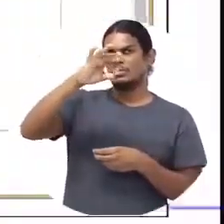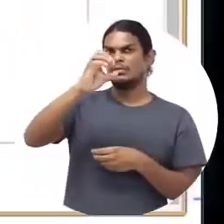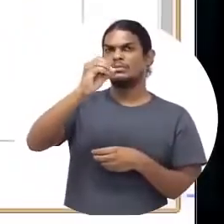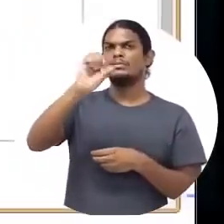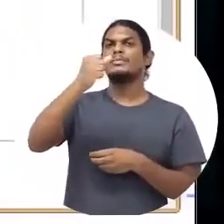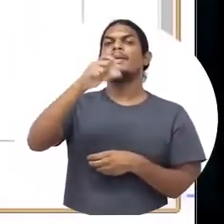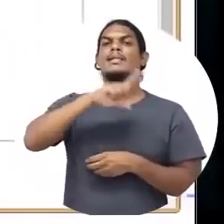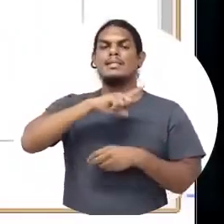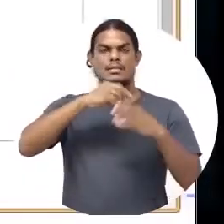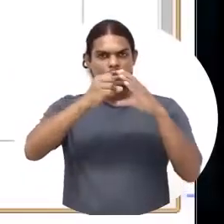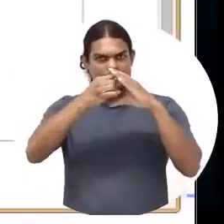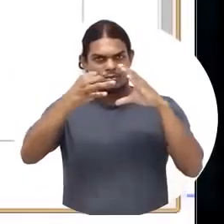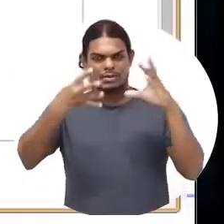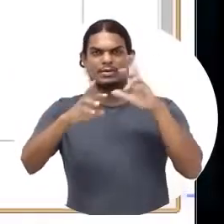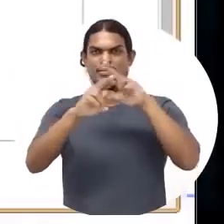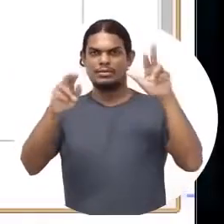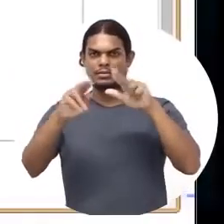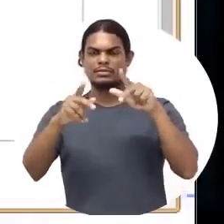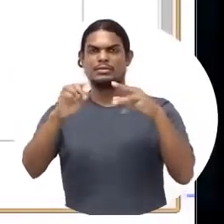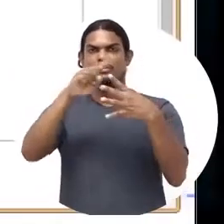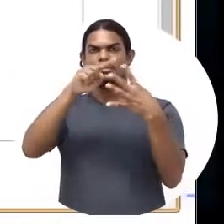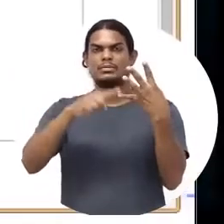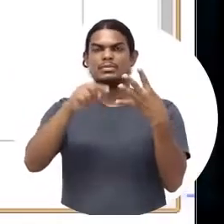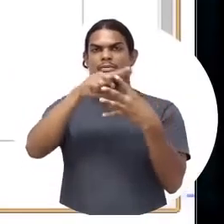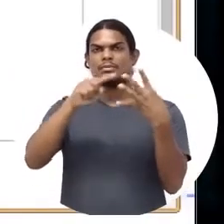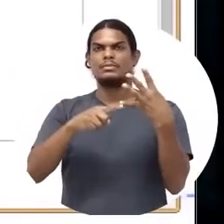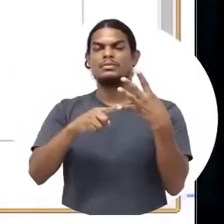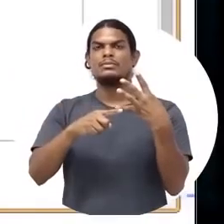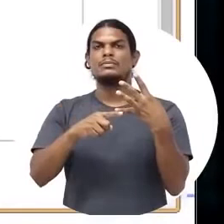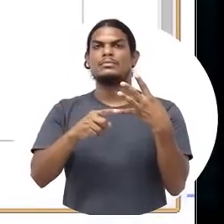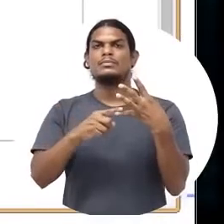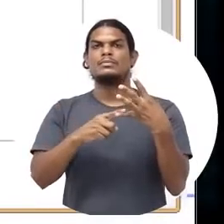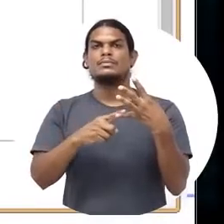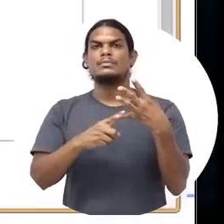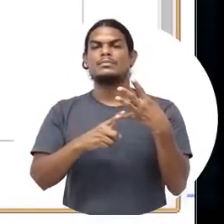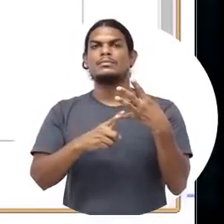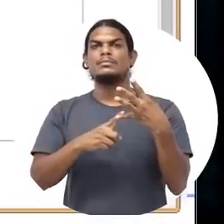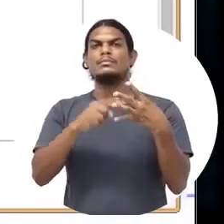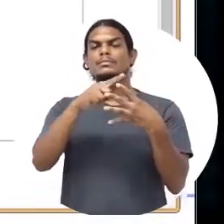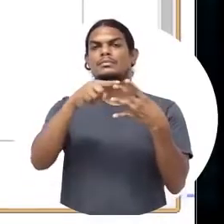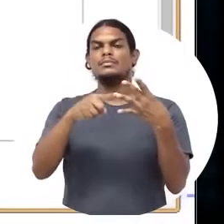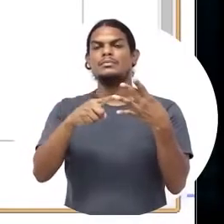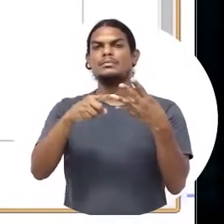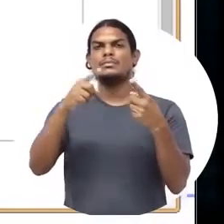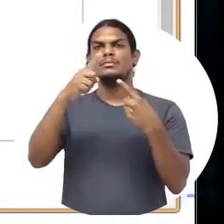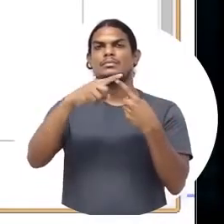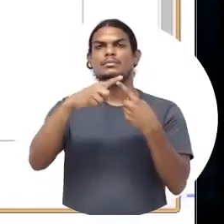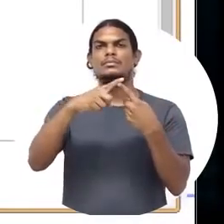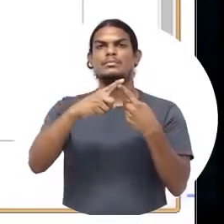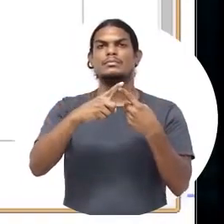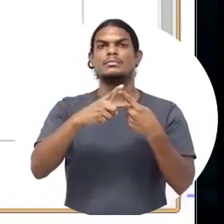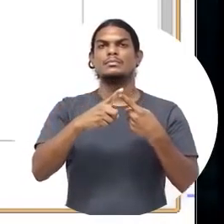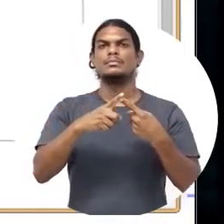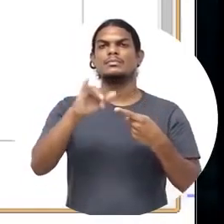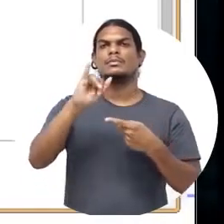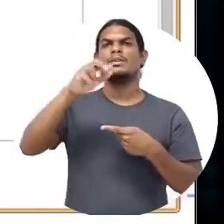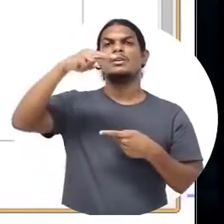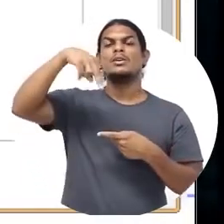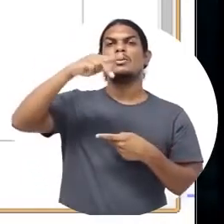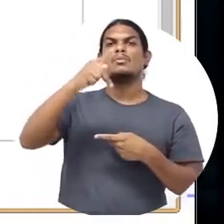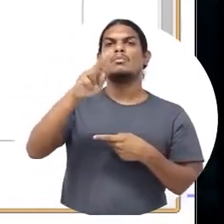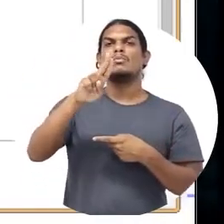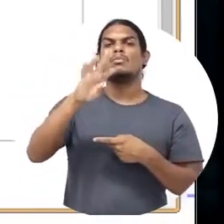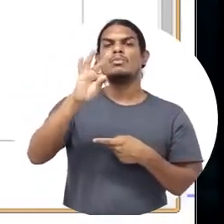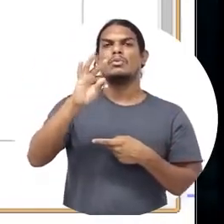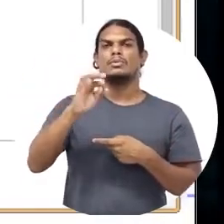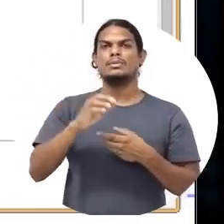nosso exemplo daí, a gente tem quatro elementos, só que de 3 tipos. O input type